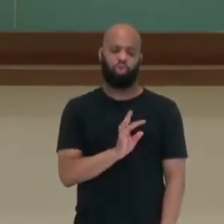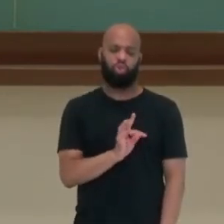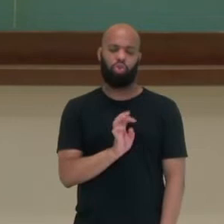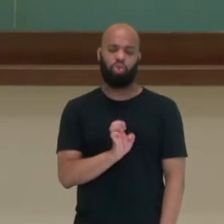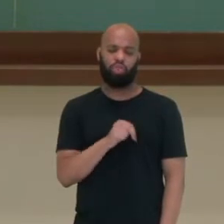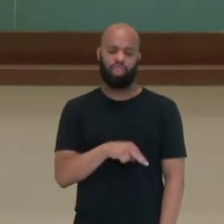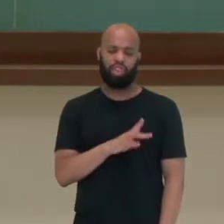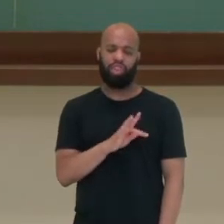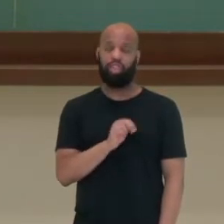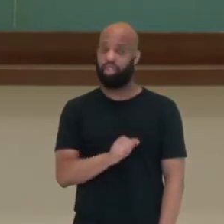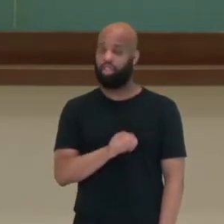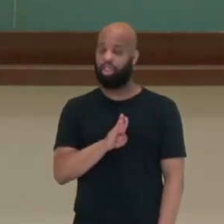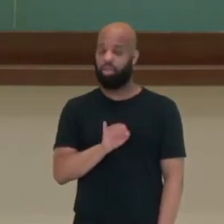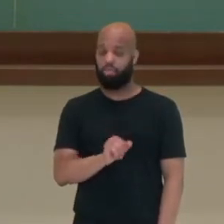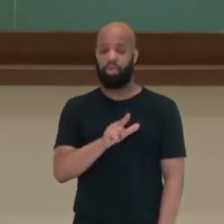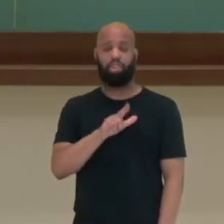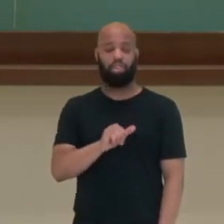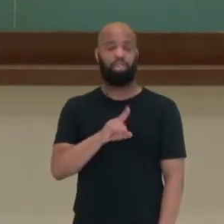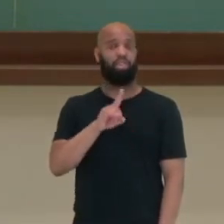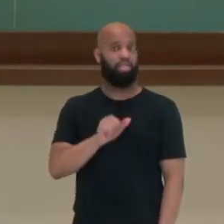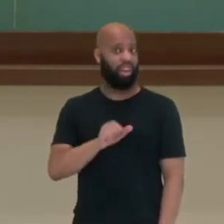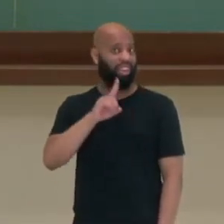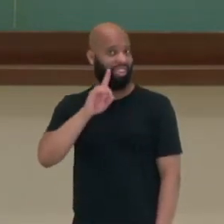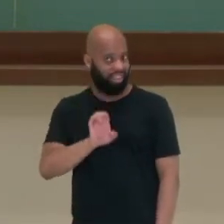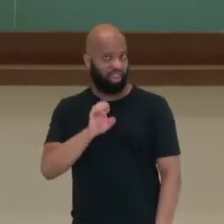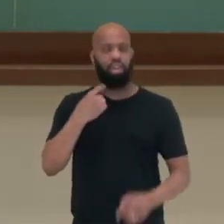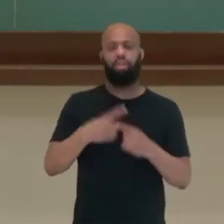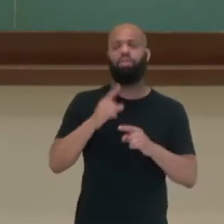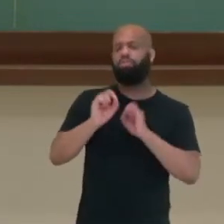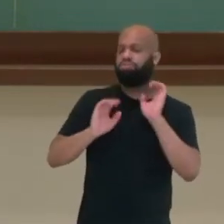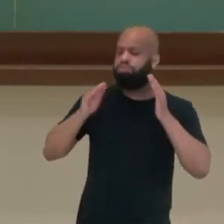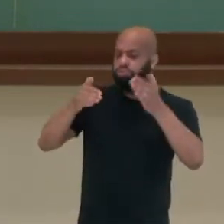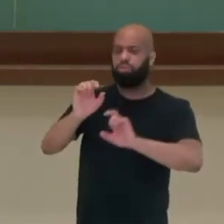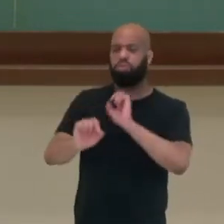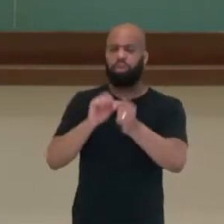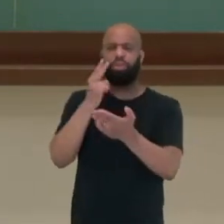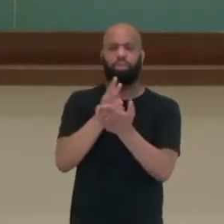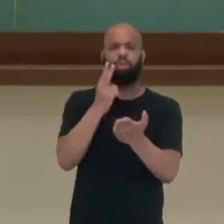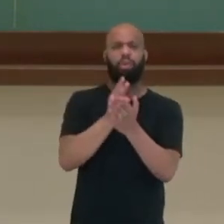que focam nessa área específica, sempre